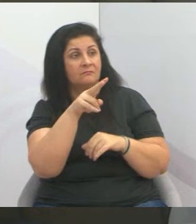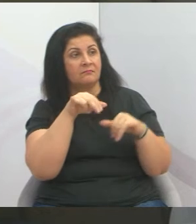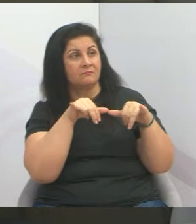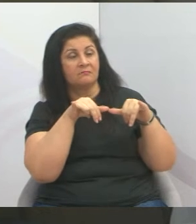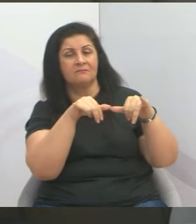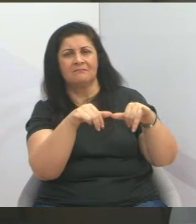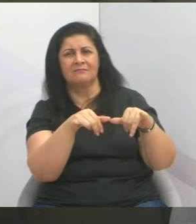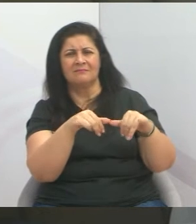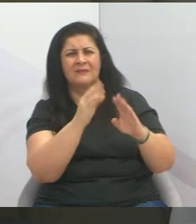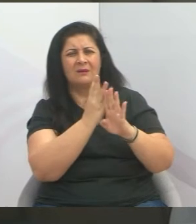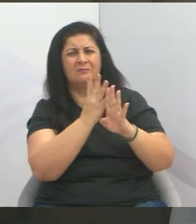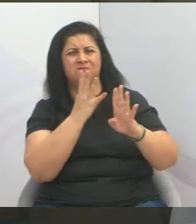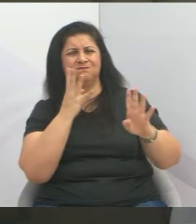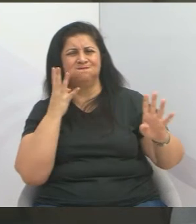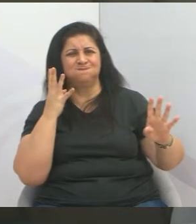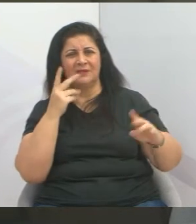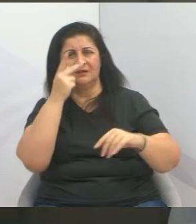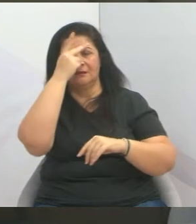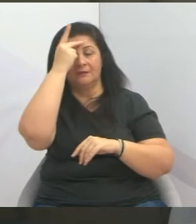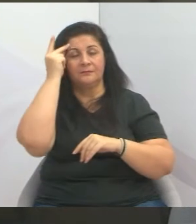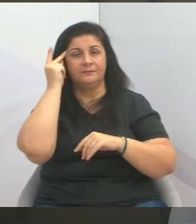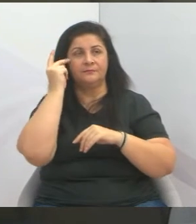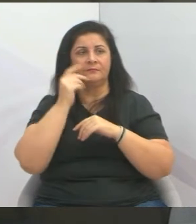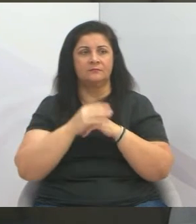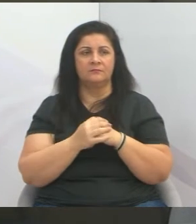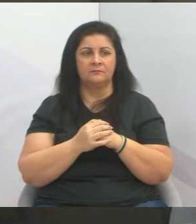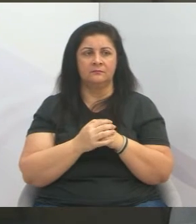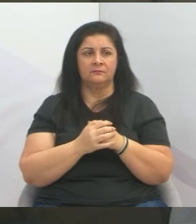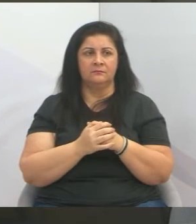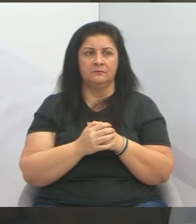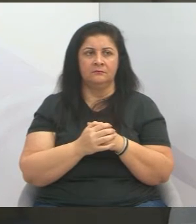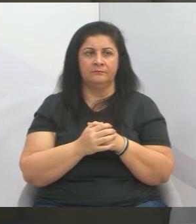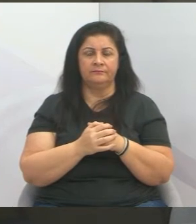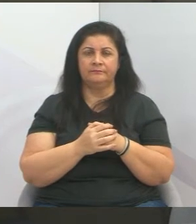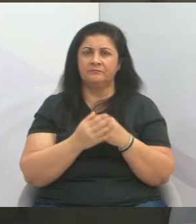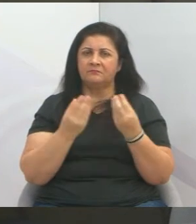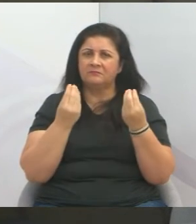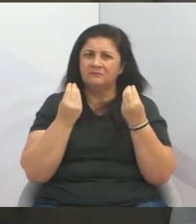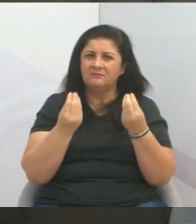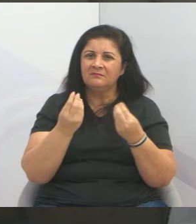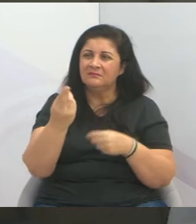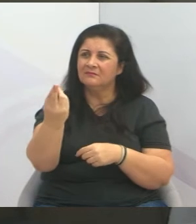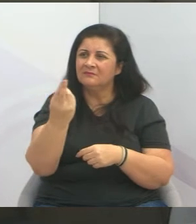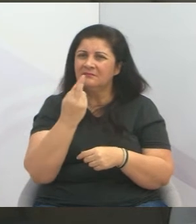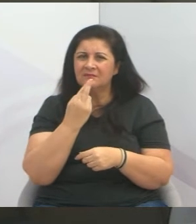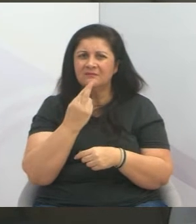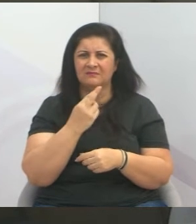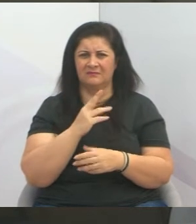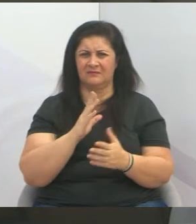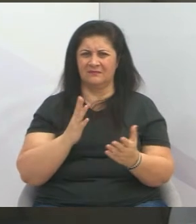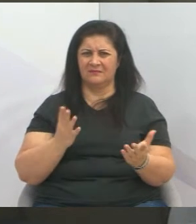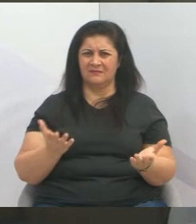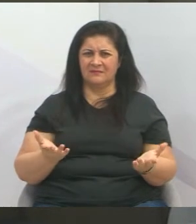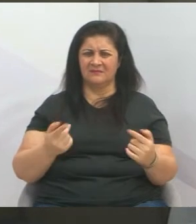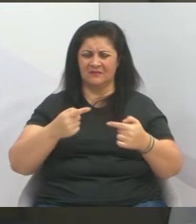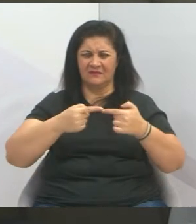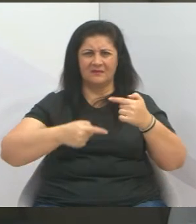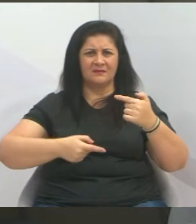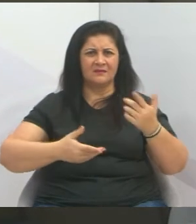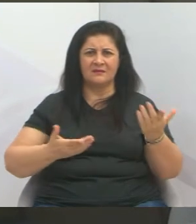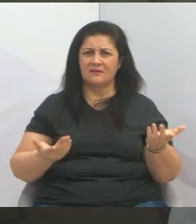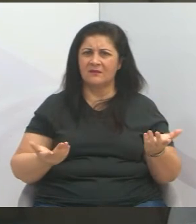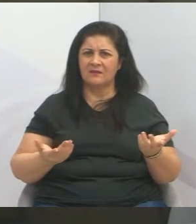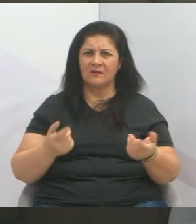ali que você vai ver a quantidade de pessoas que descem lá e vem então até as respostas deles não tá sendo viável